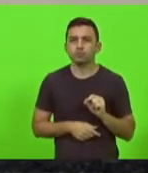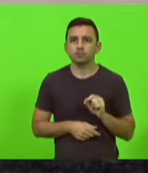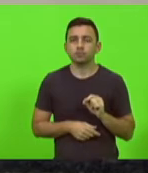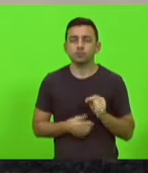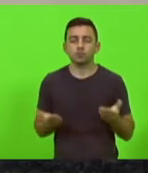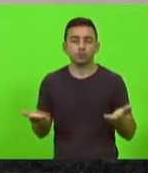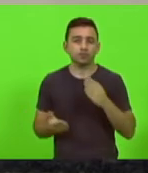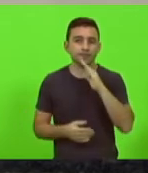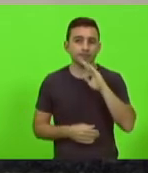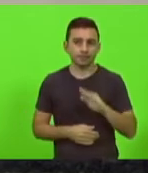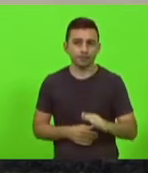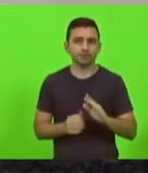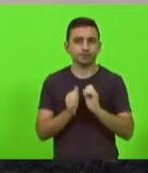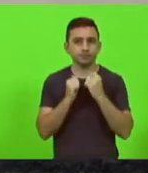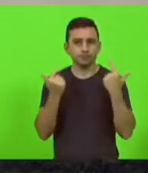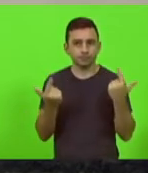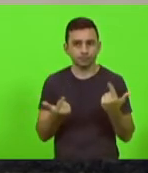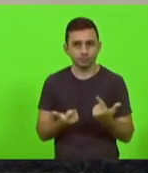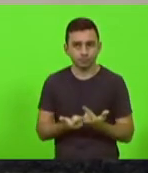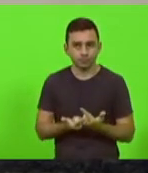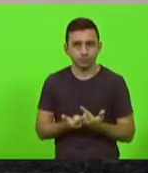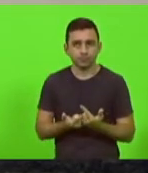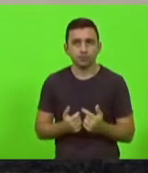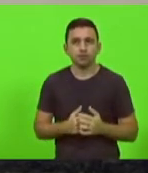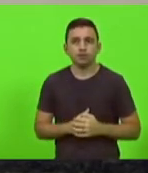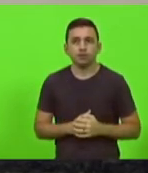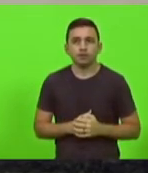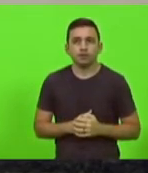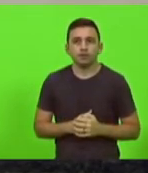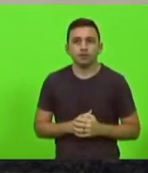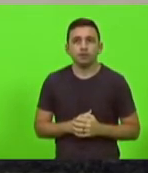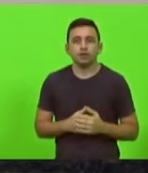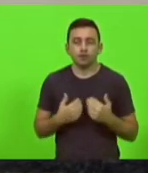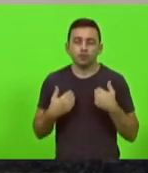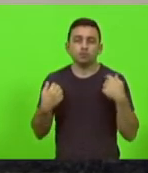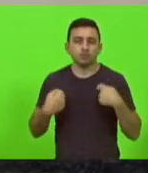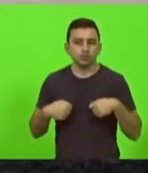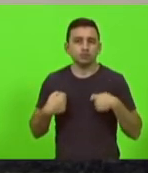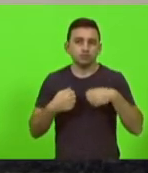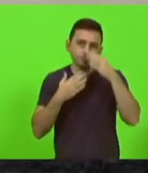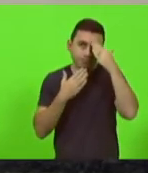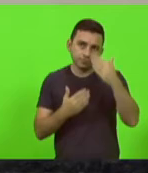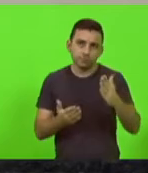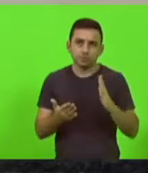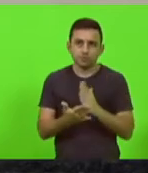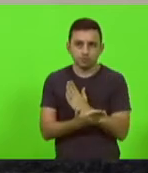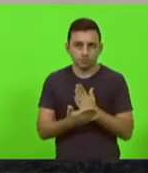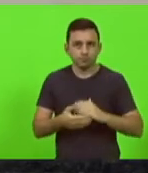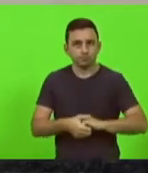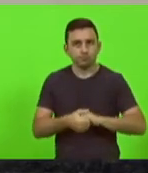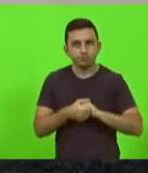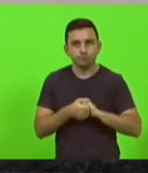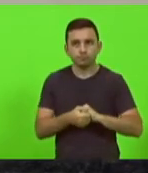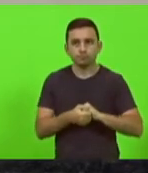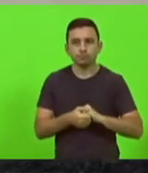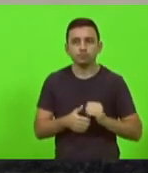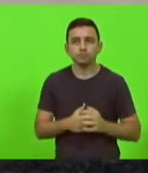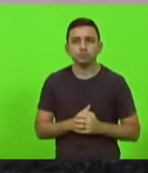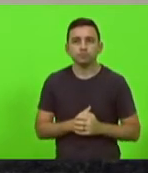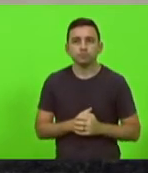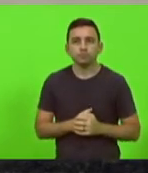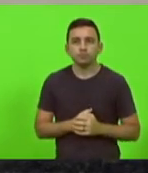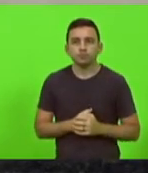tarde aqui na Assembleia Legislativa, preciso fazer alguns agradecimentos, alguns cumprimentos. Em